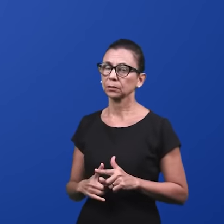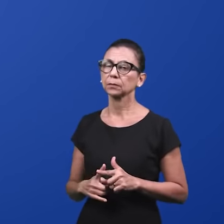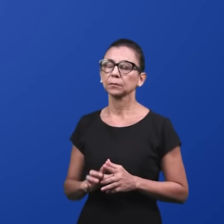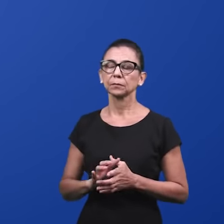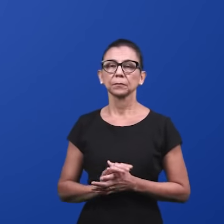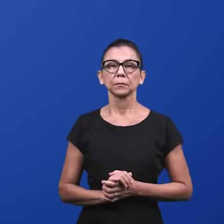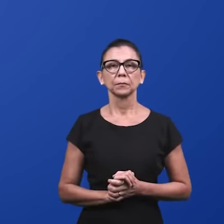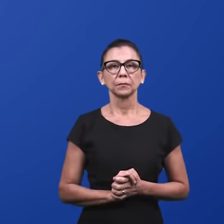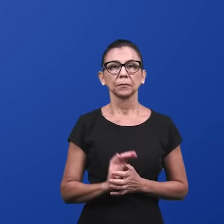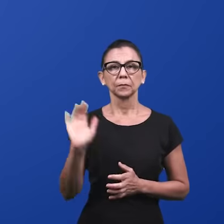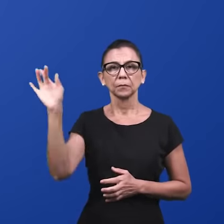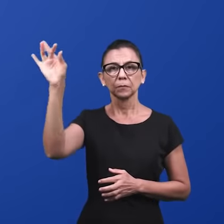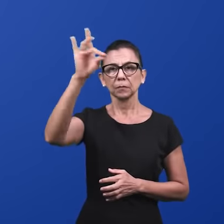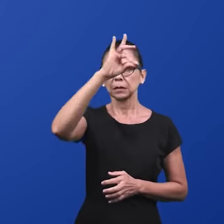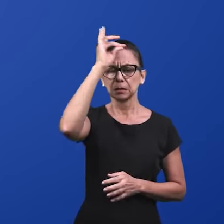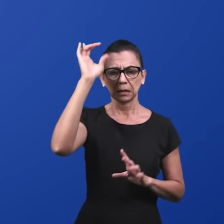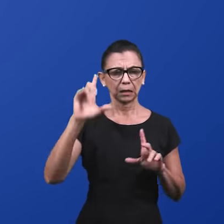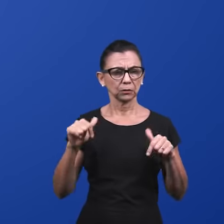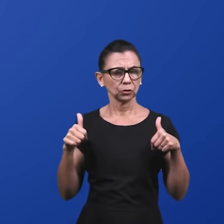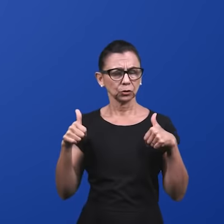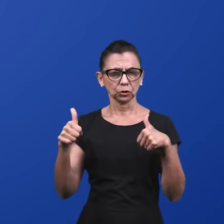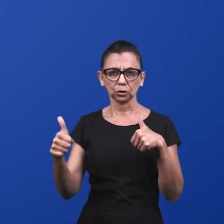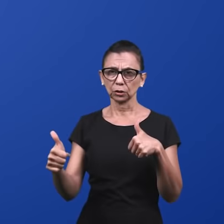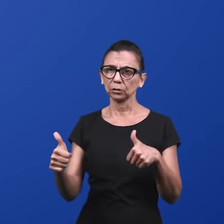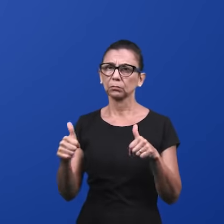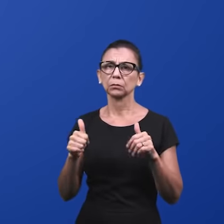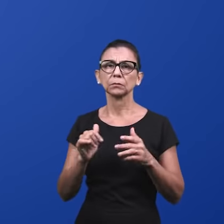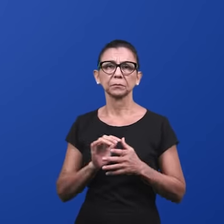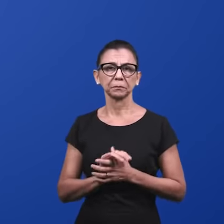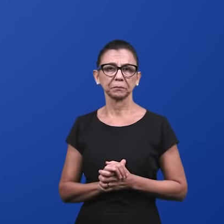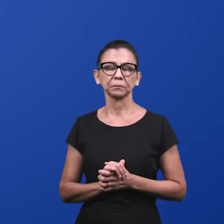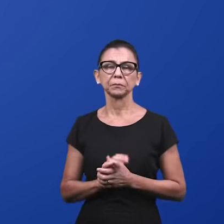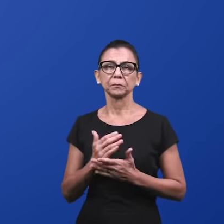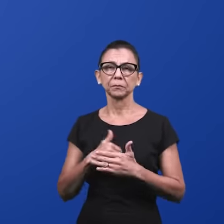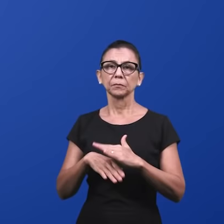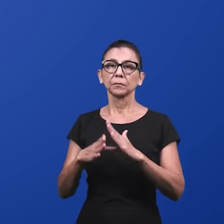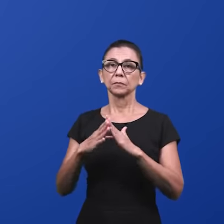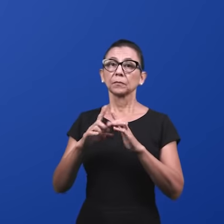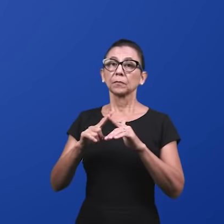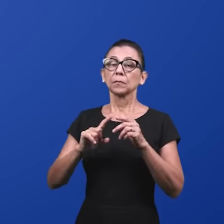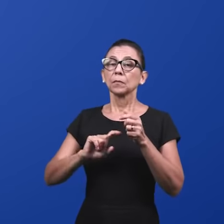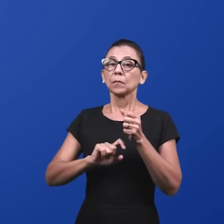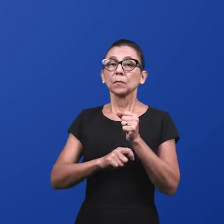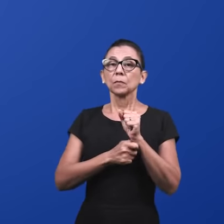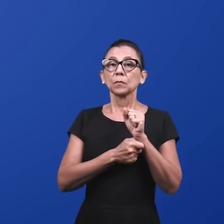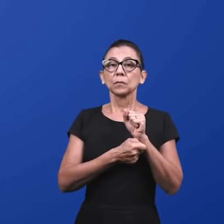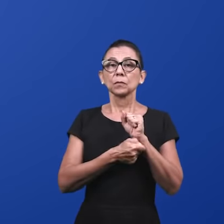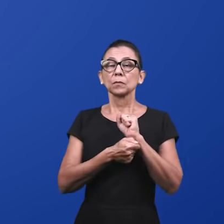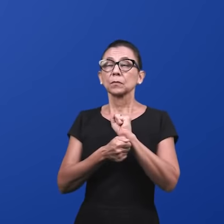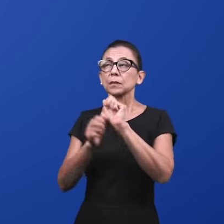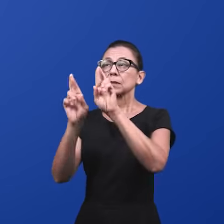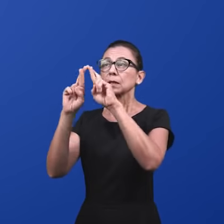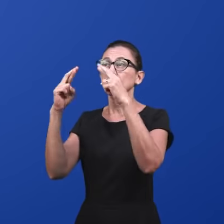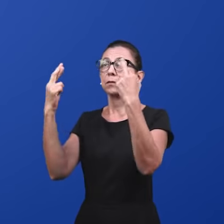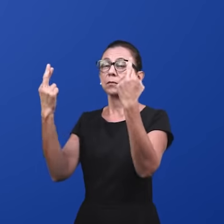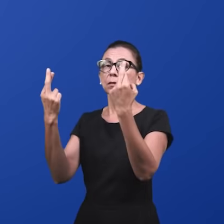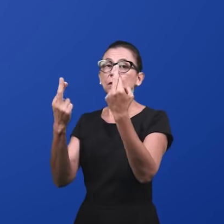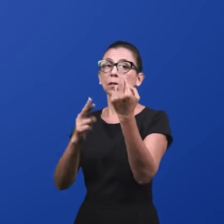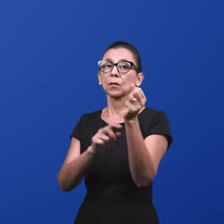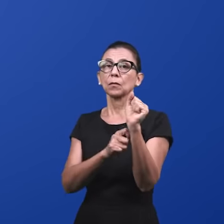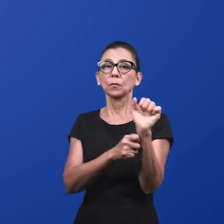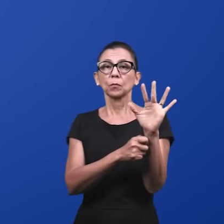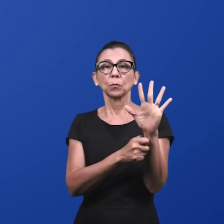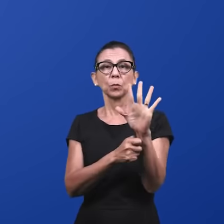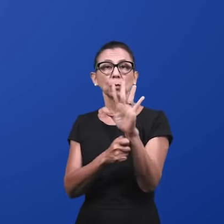operado na igreja nessa última hora, em especial nos revelando os mistérios ocultos da eternidade.